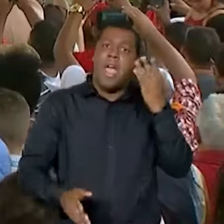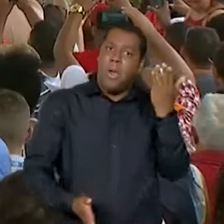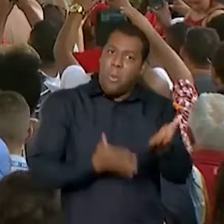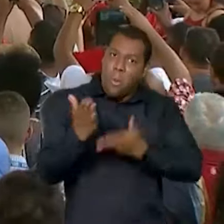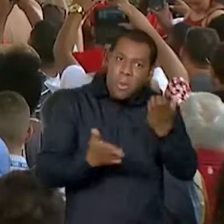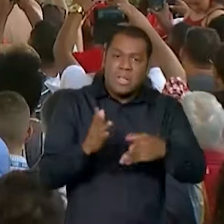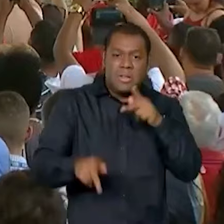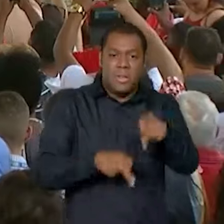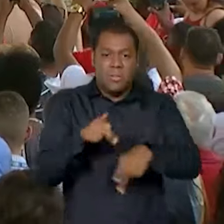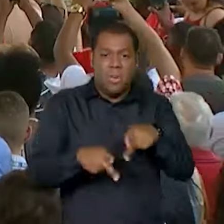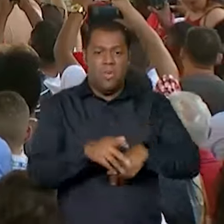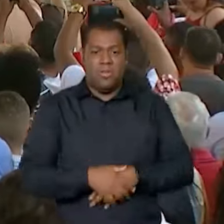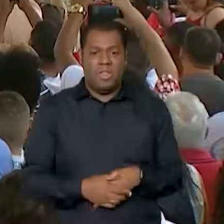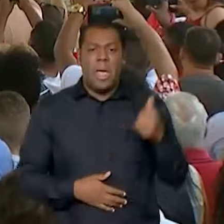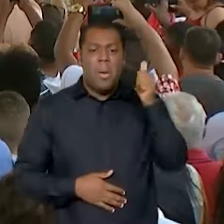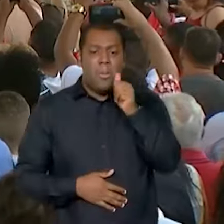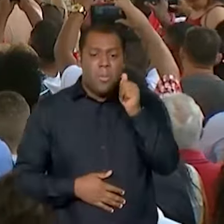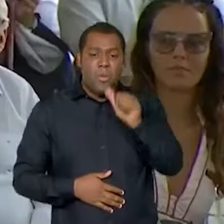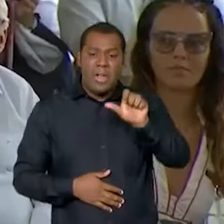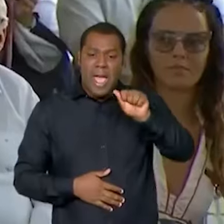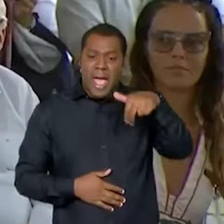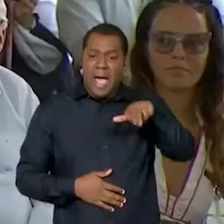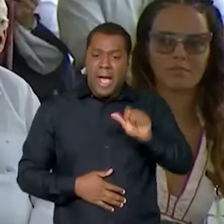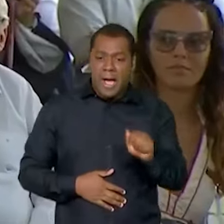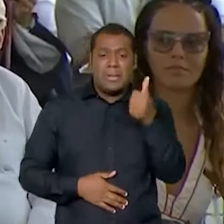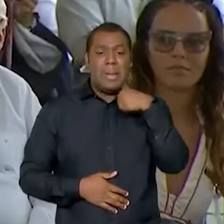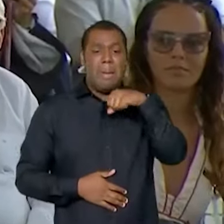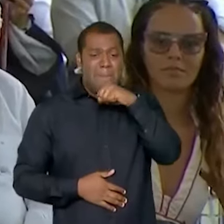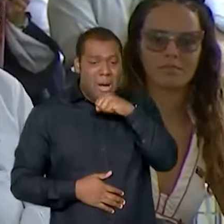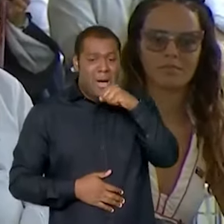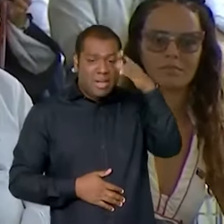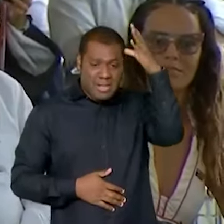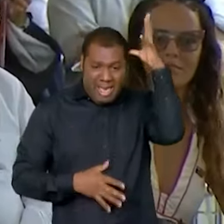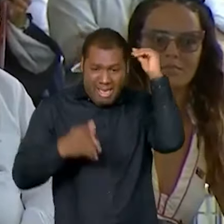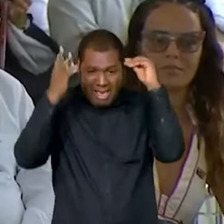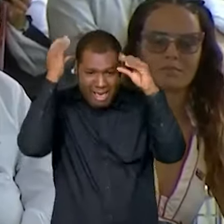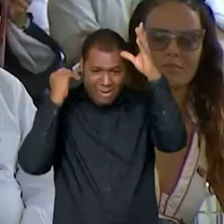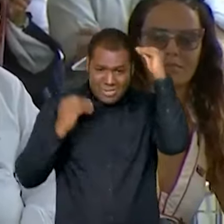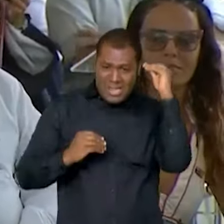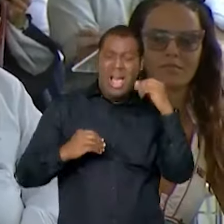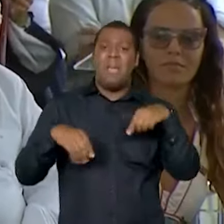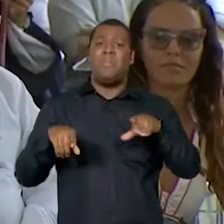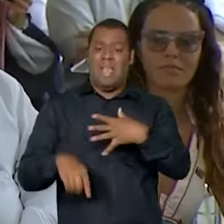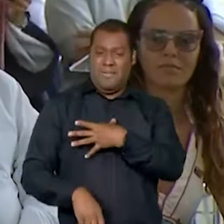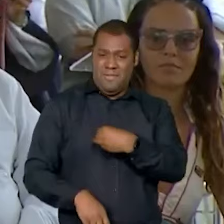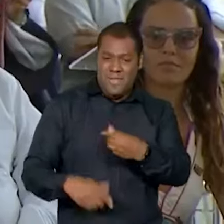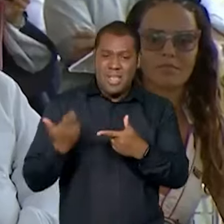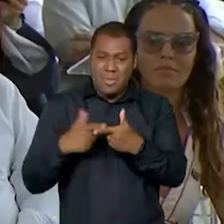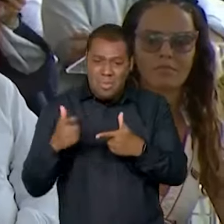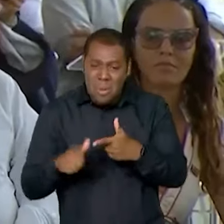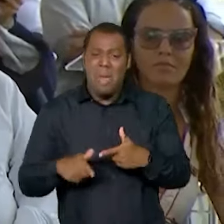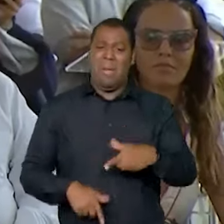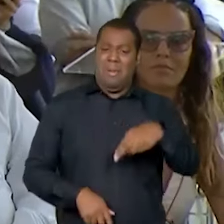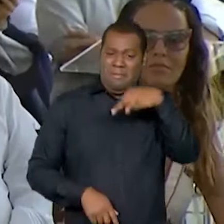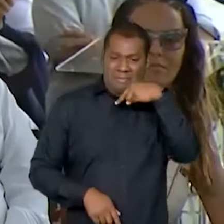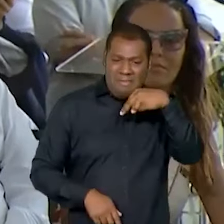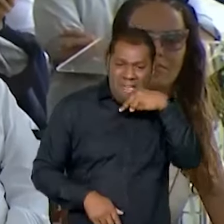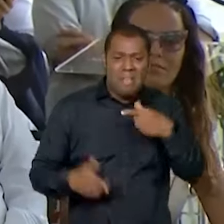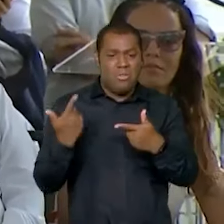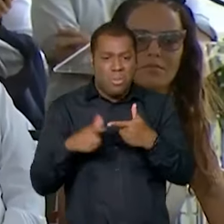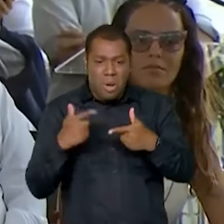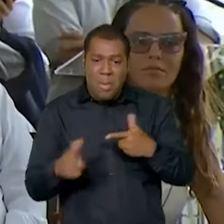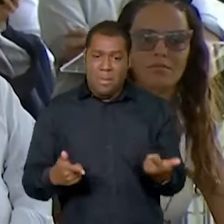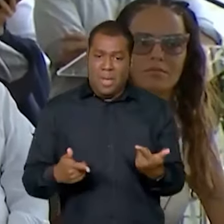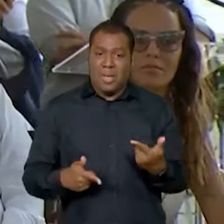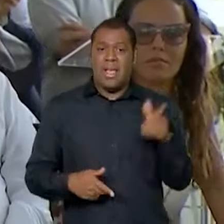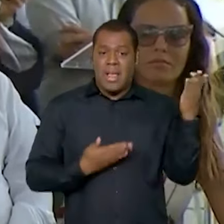tem uma mãe com mal de Alzheimer. Essa mulher tem um filho com problema também e tem um neto com problema. E é ela que